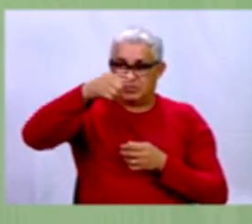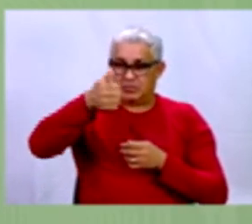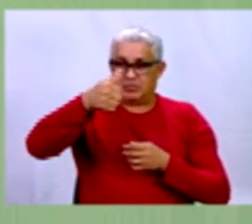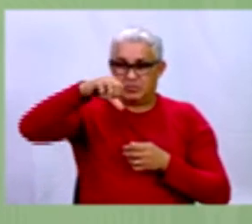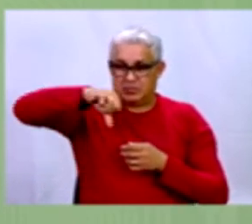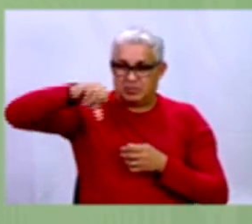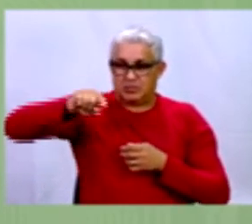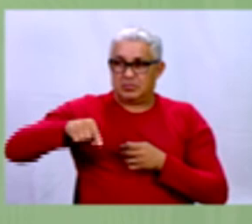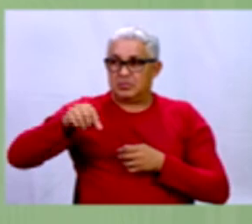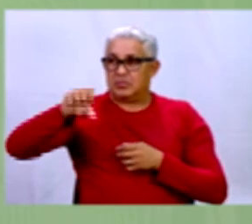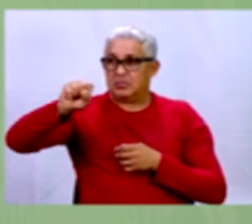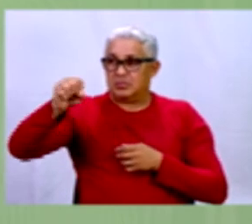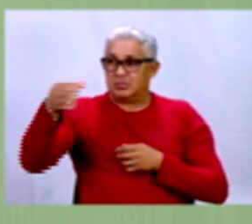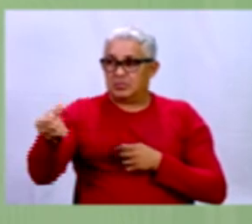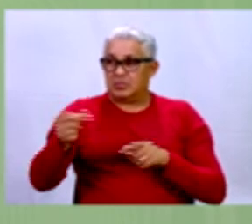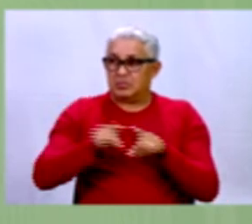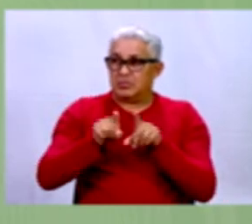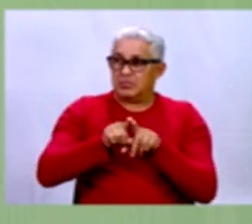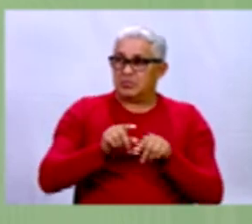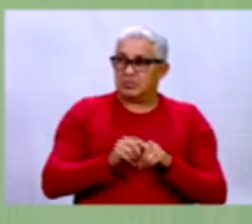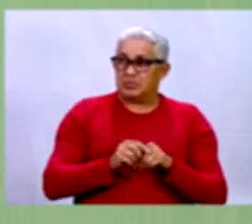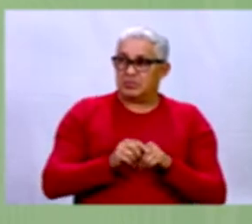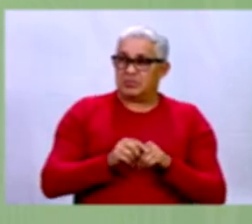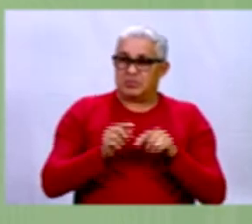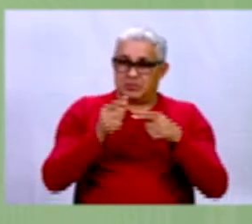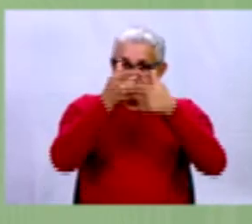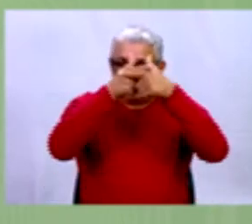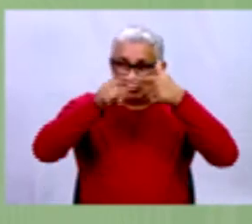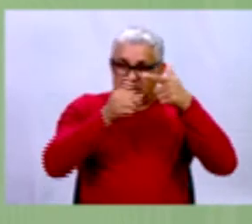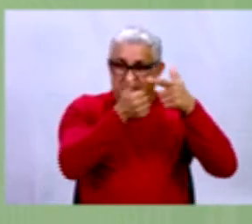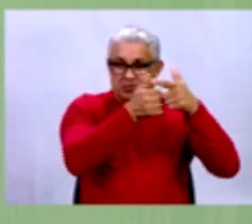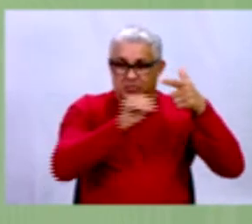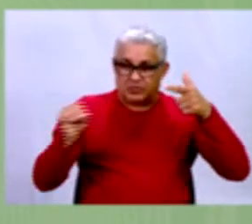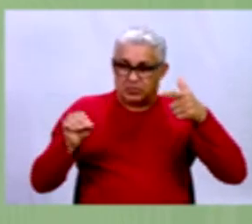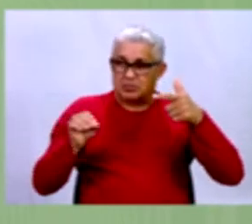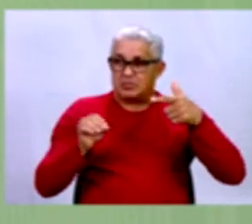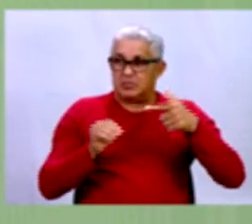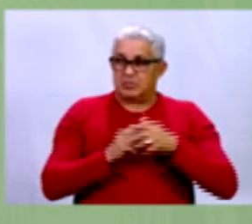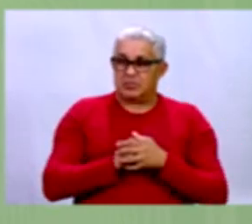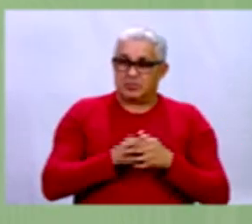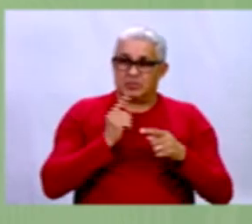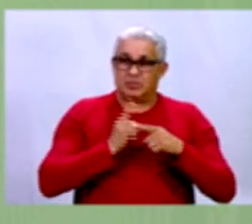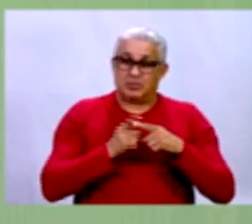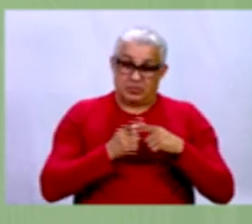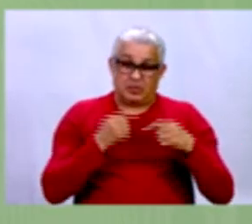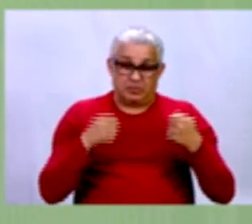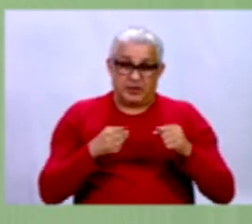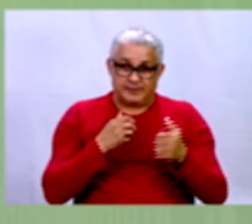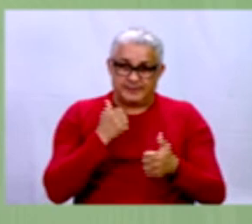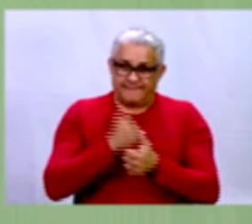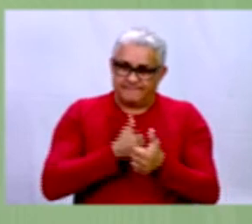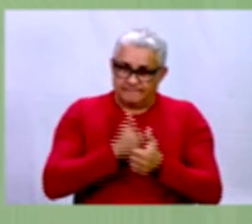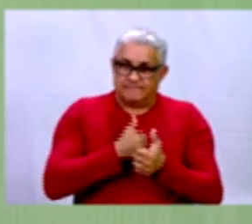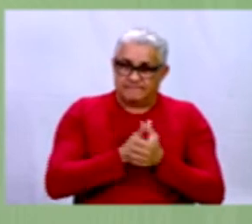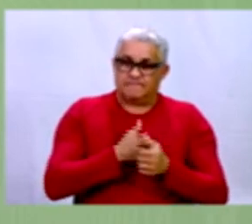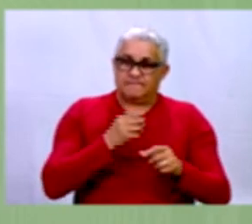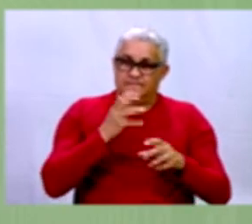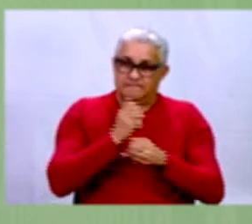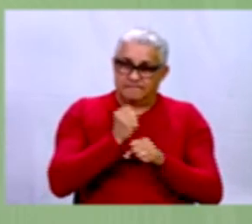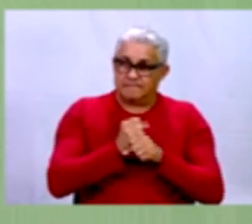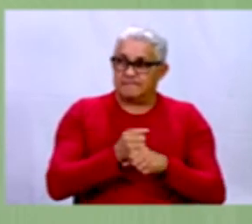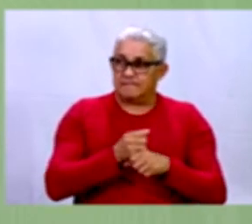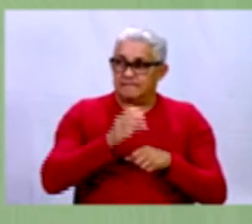Dividindo por 100, eu acho que vocês já estão bem, pegaram bem isso, que a gente tem que fazer essa divisão, né? Fica igual